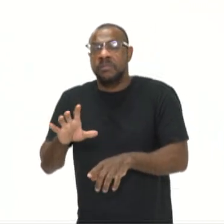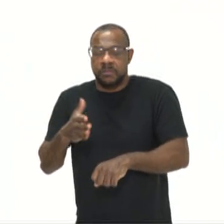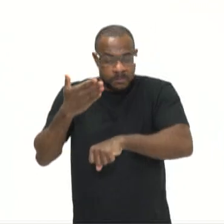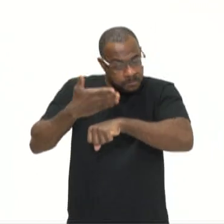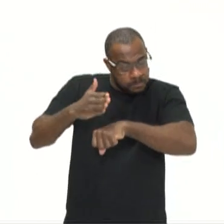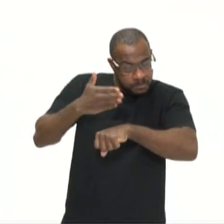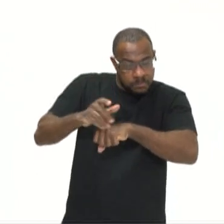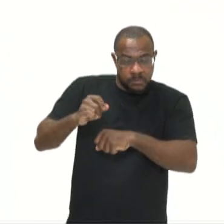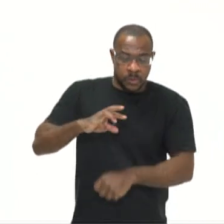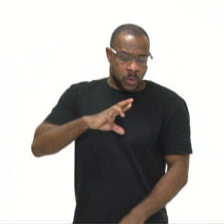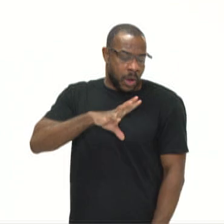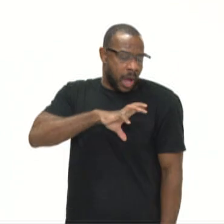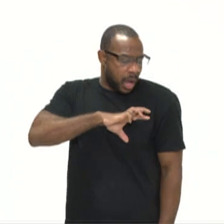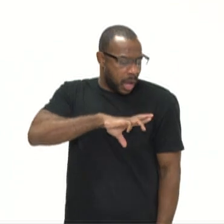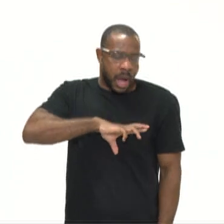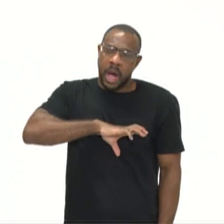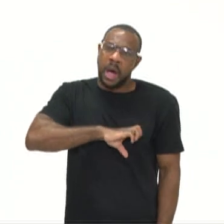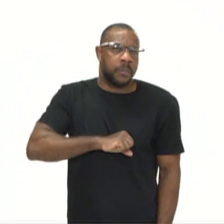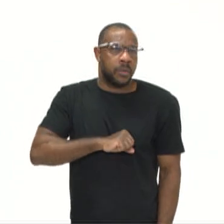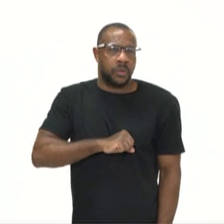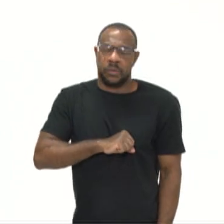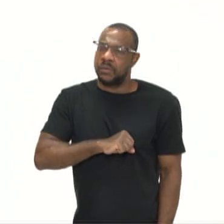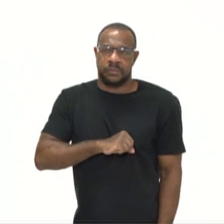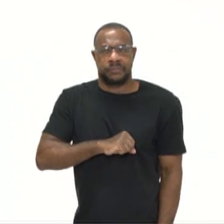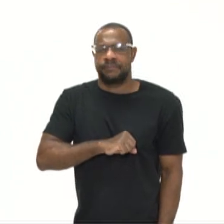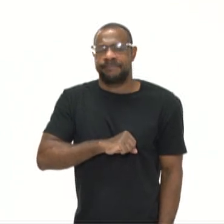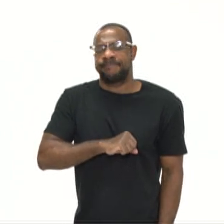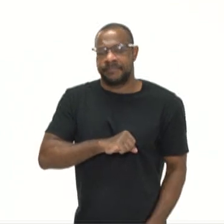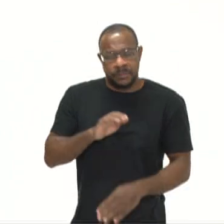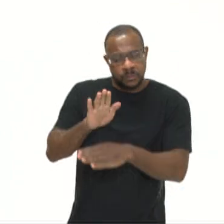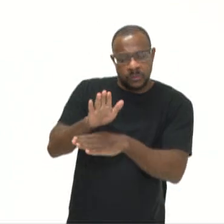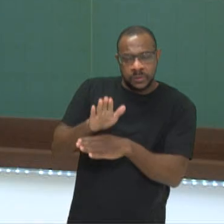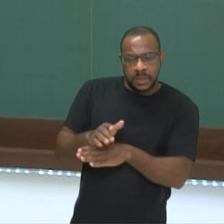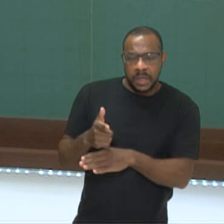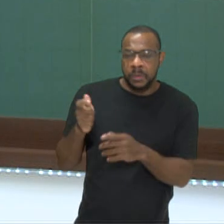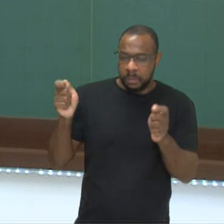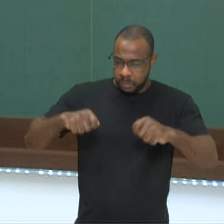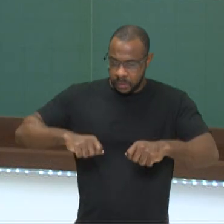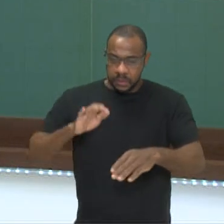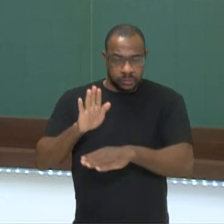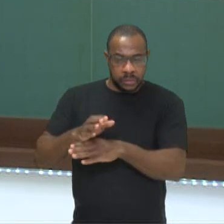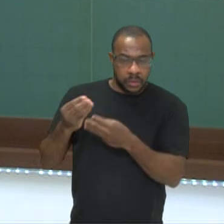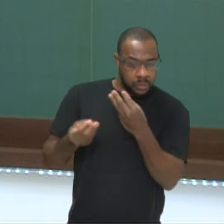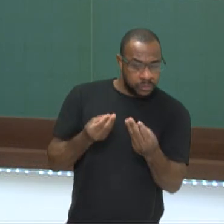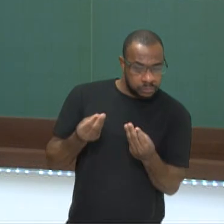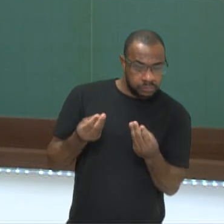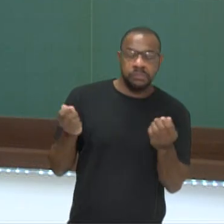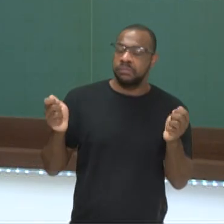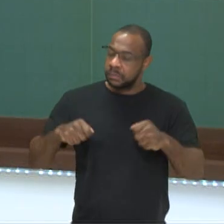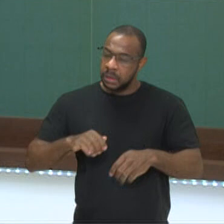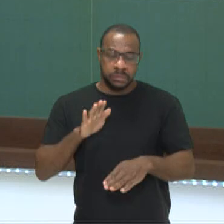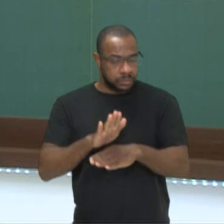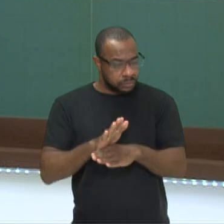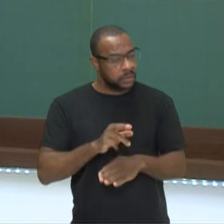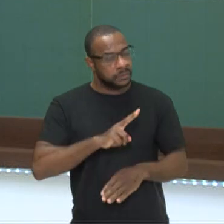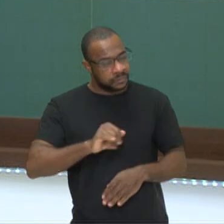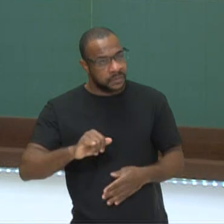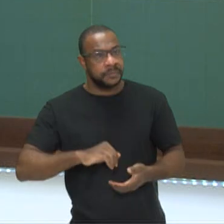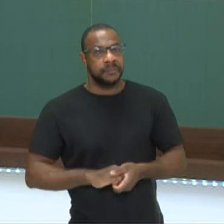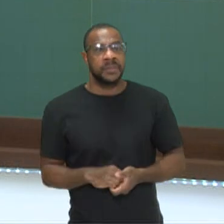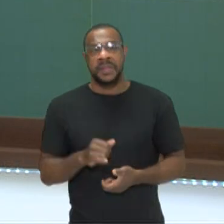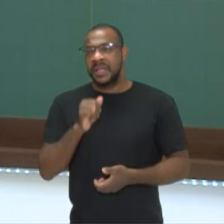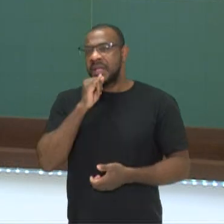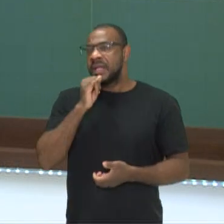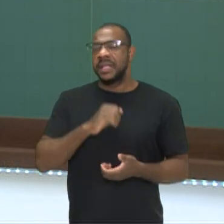praticar a compaixão e o amor ao próximo enquanto podemos? Então, o Dalai Lama não fala